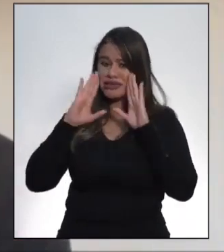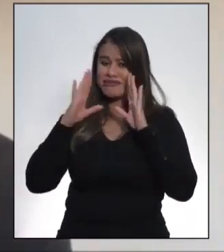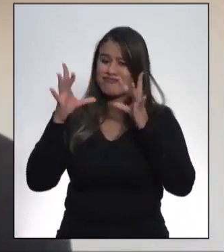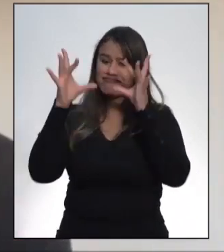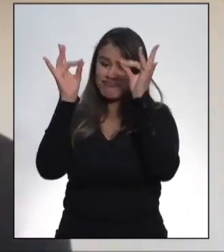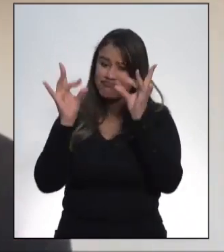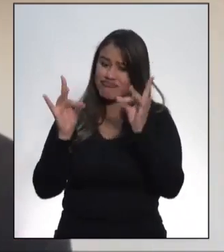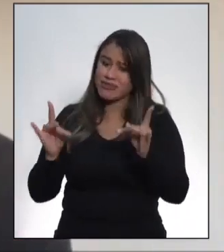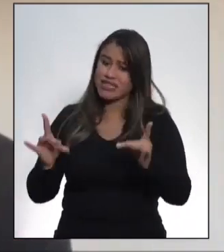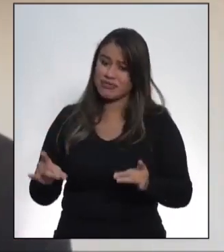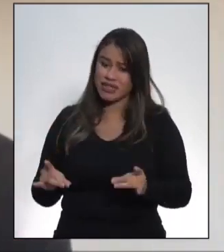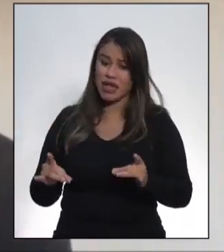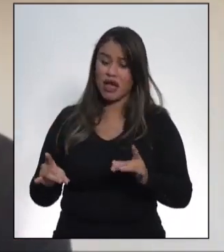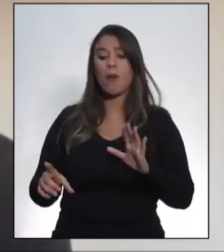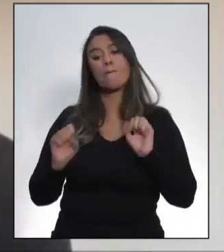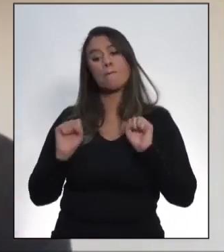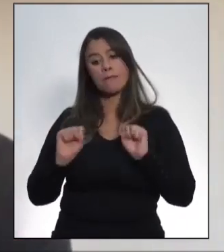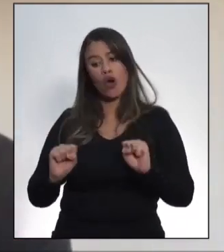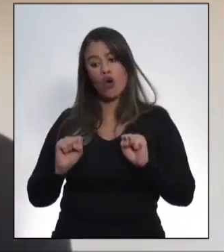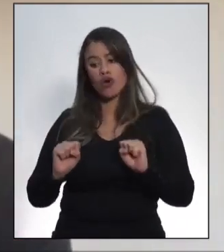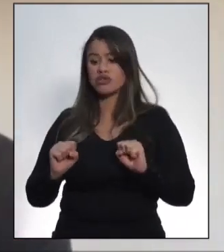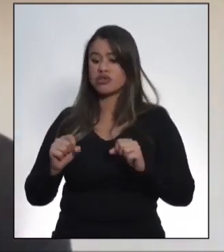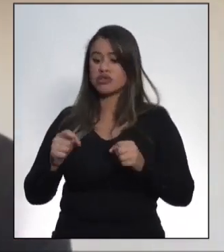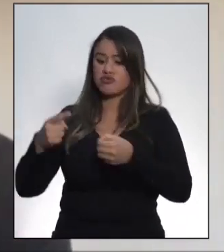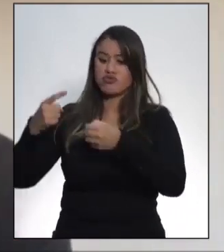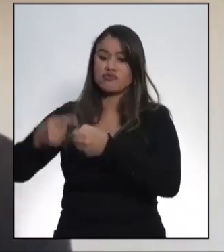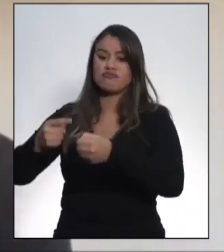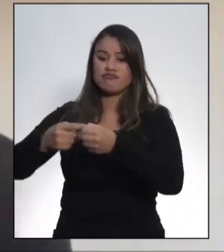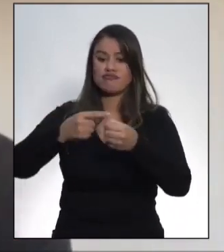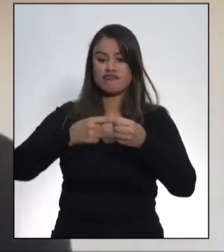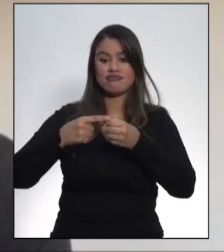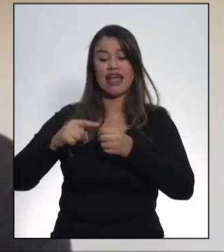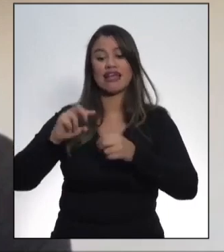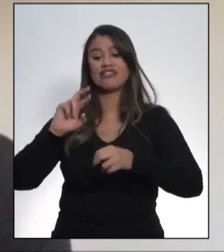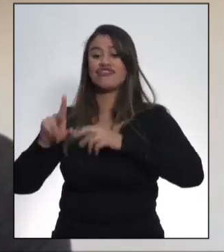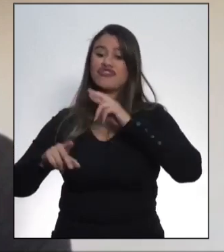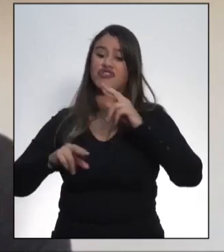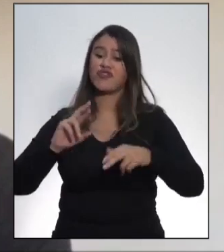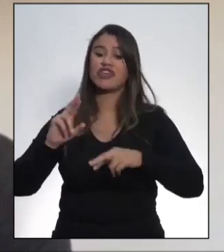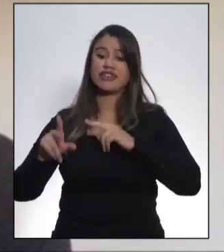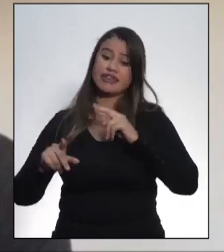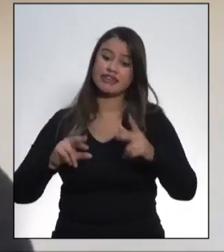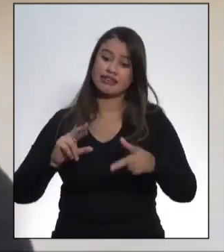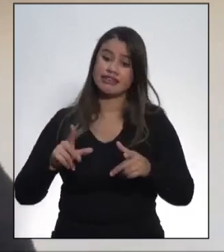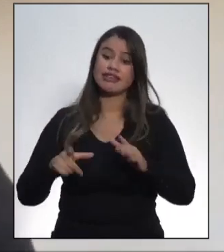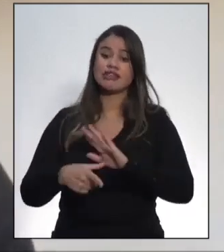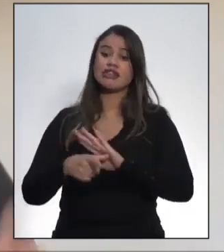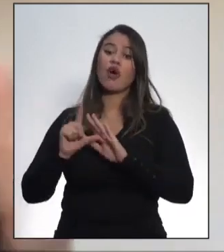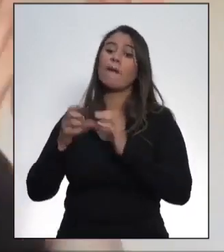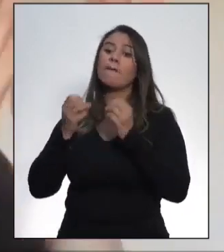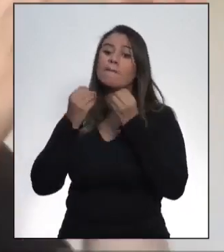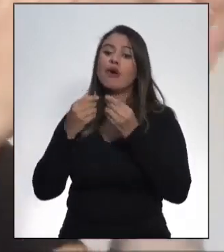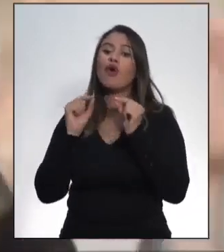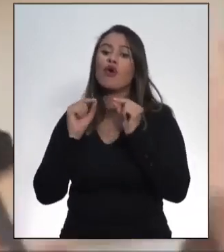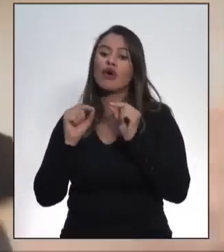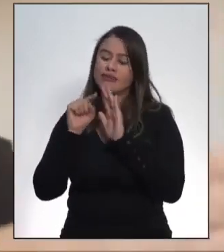para cada cidade e para cada indústria, eu recomendo que você comece com uma pesquisa na internet